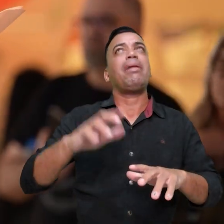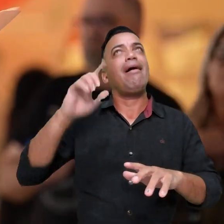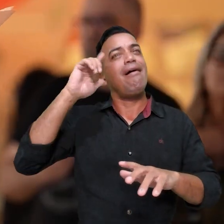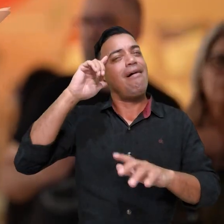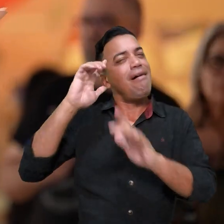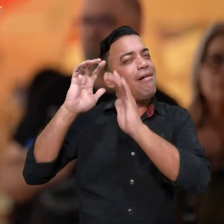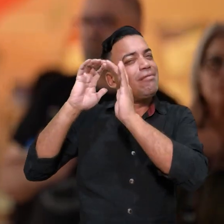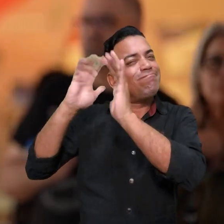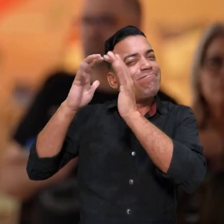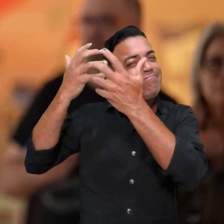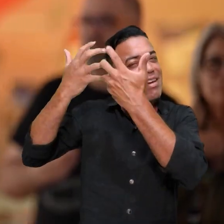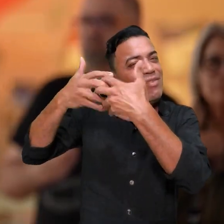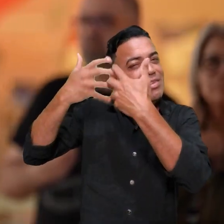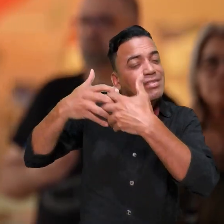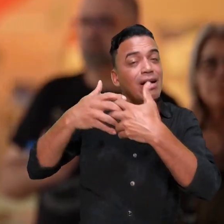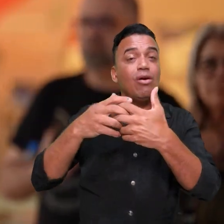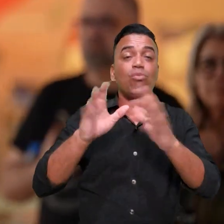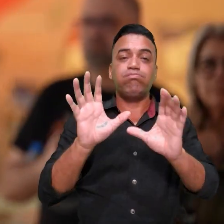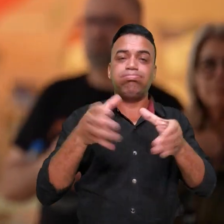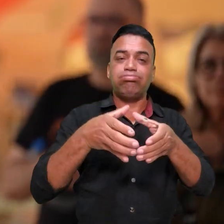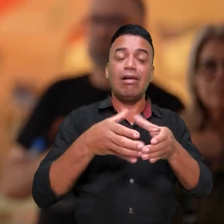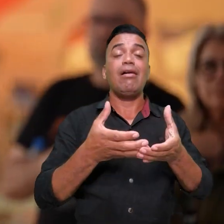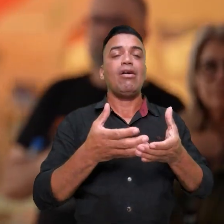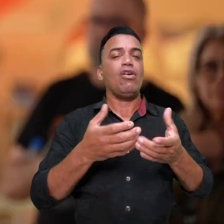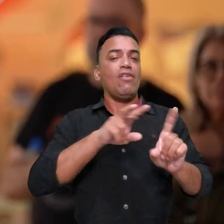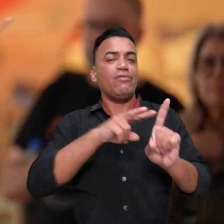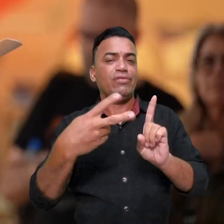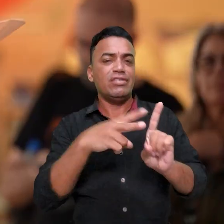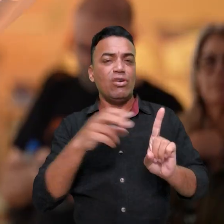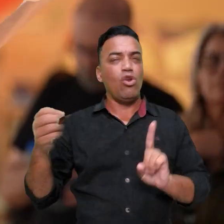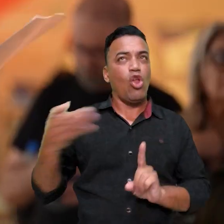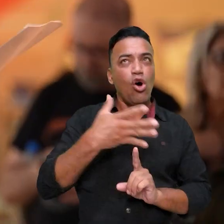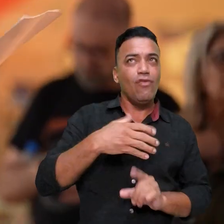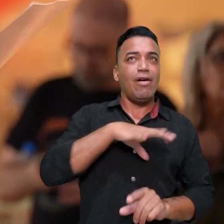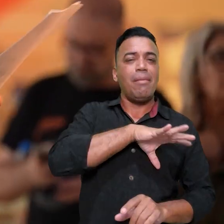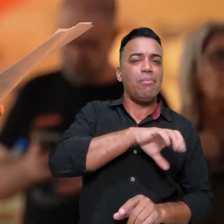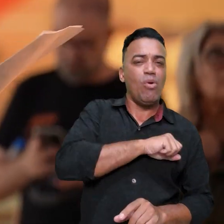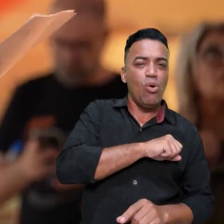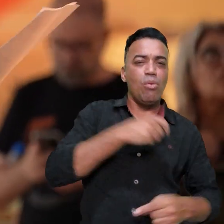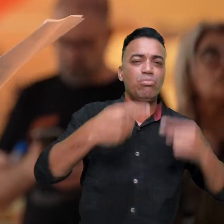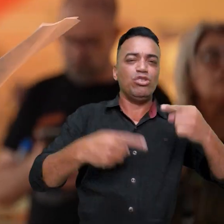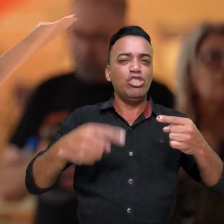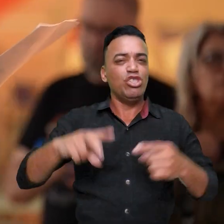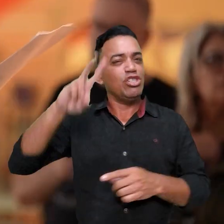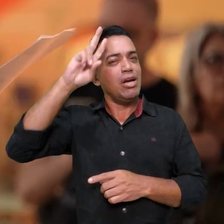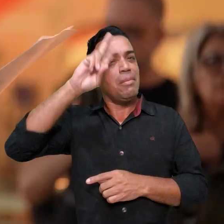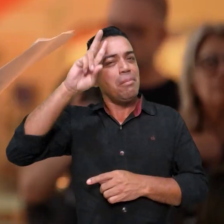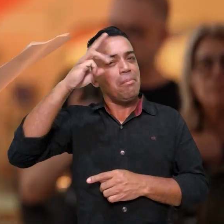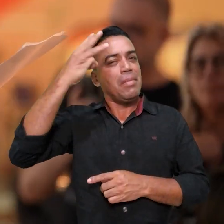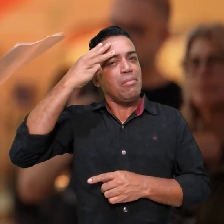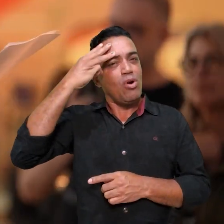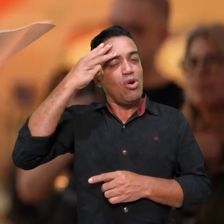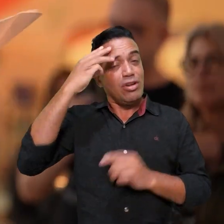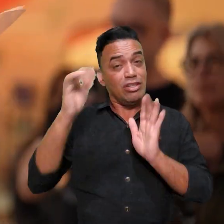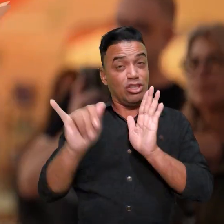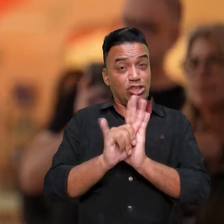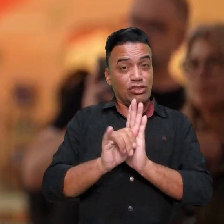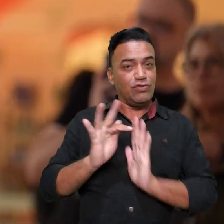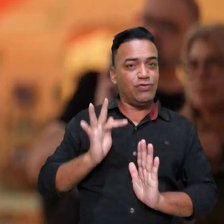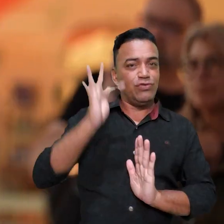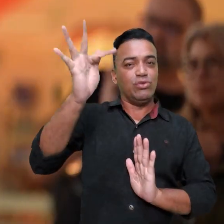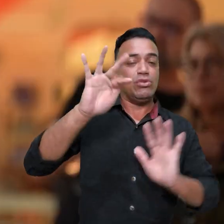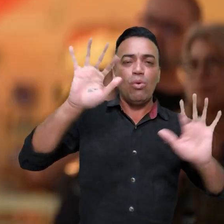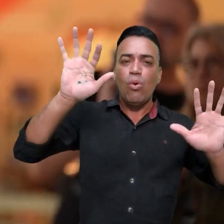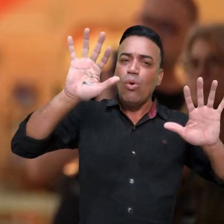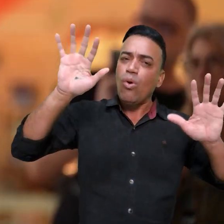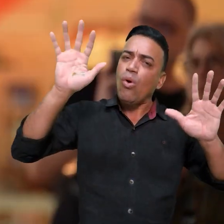reflexão coletiva, trazendo novas perspectivas sobre amor, política, memória, identidade e futuro. Mais do que